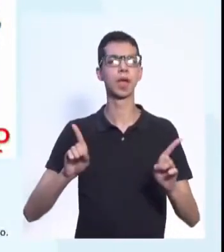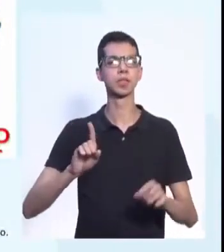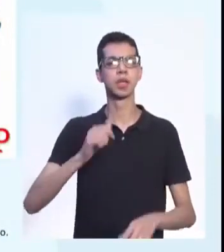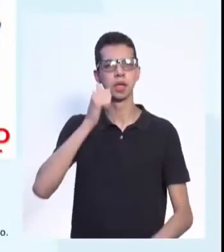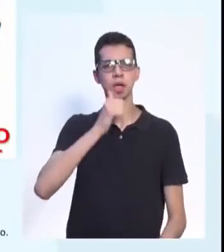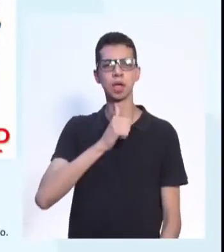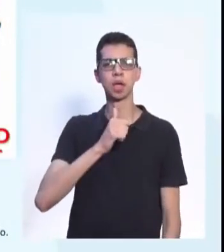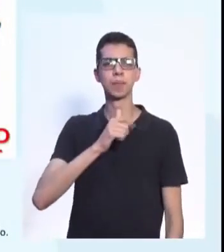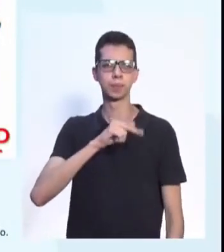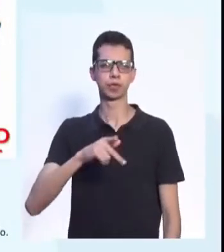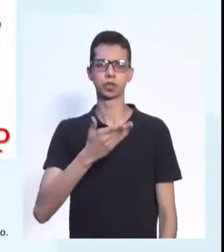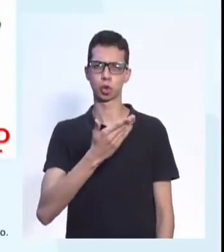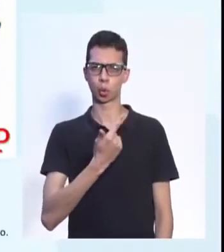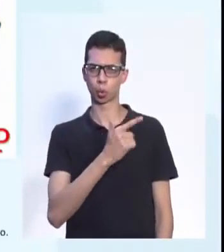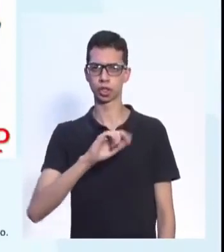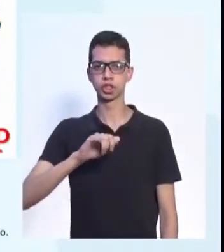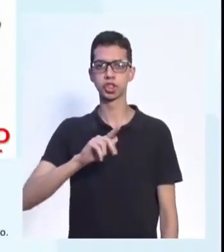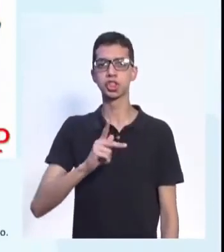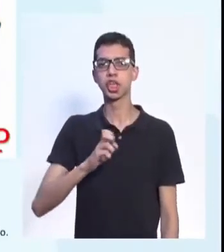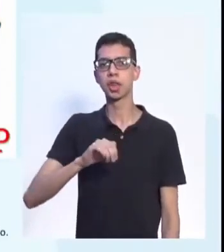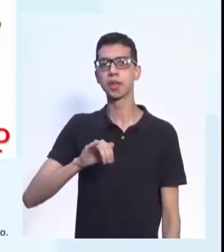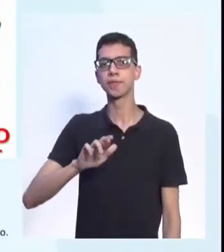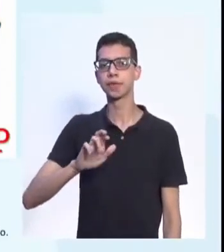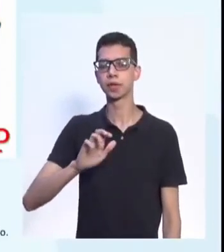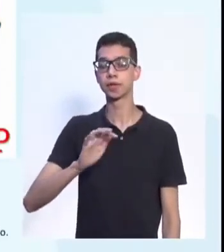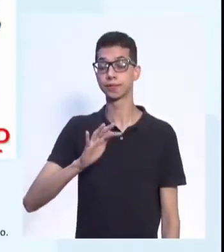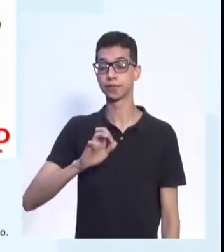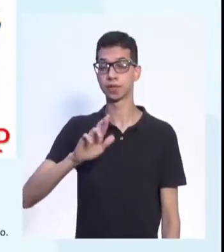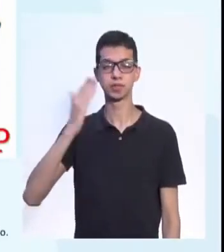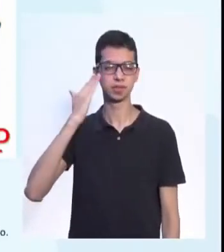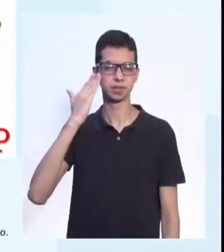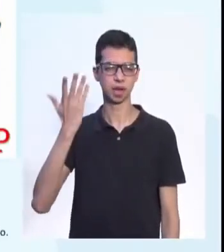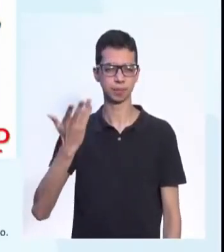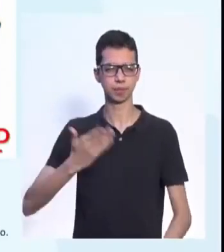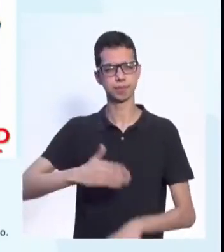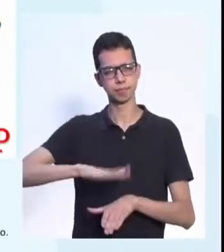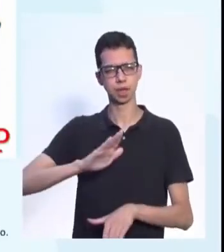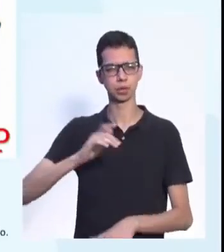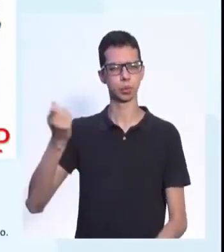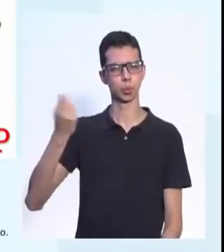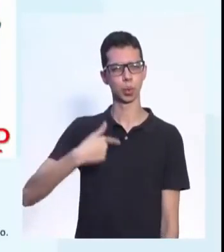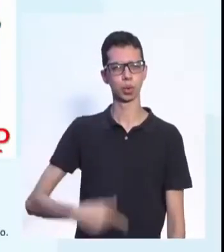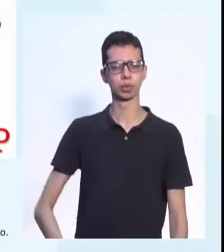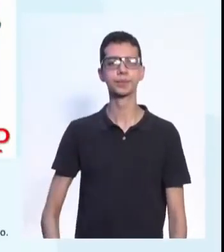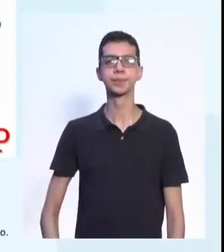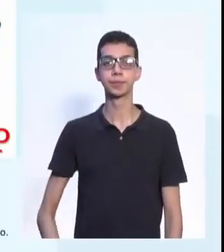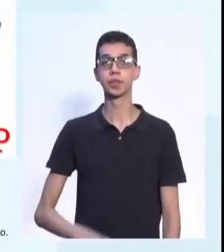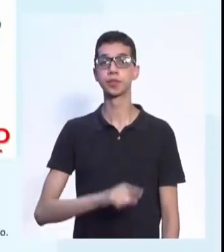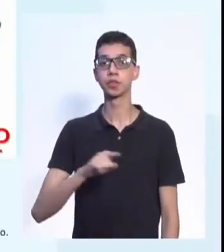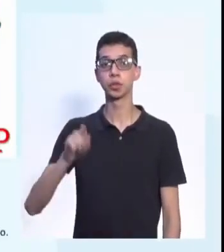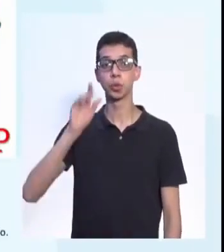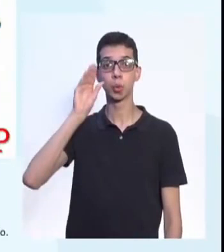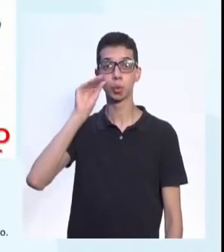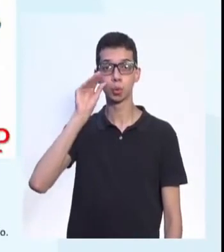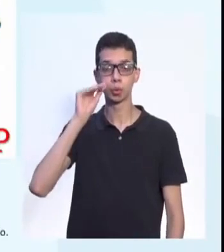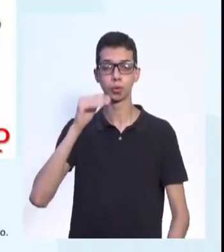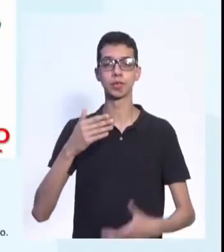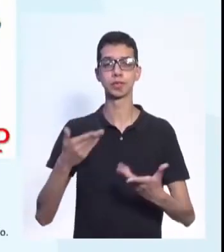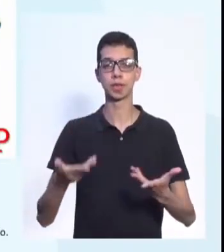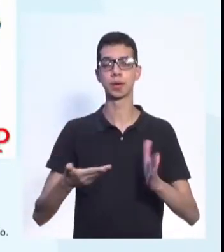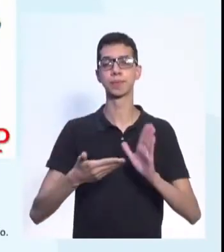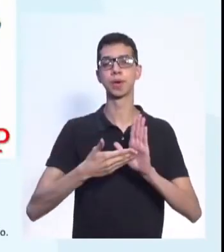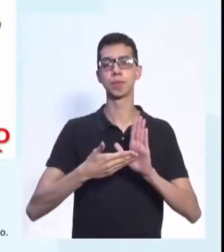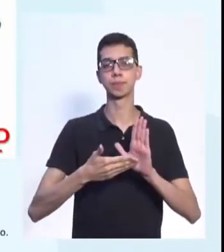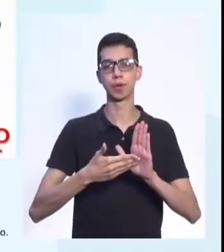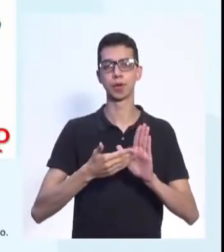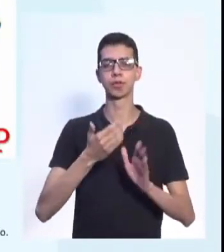eu. Gente, considerando que vocês são extremamente curiosos e muito capazes, essa proposta de Feira de